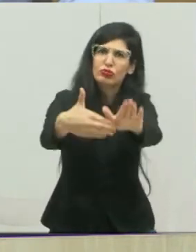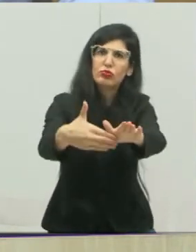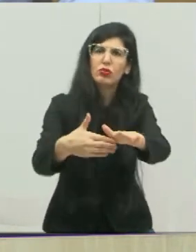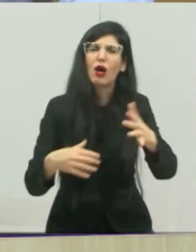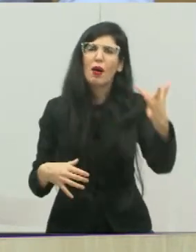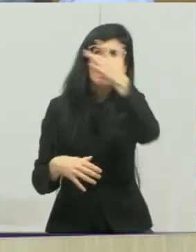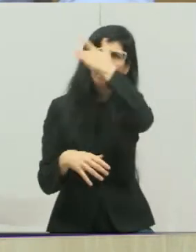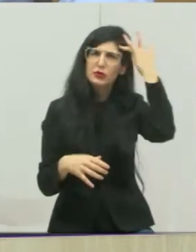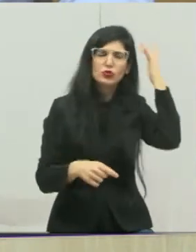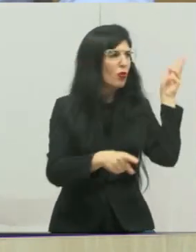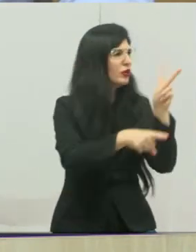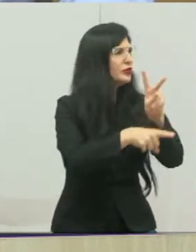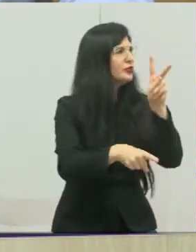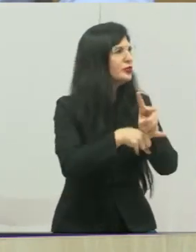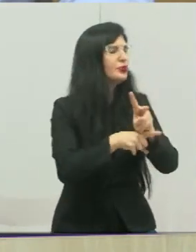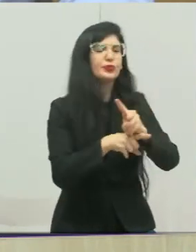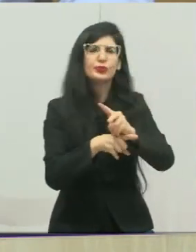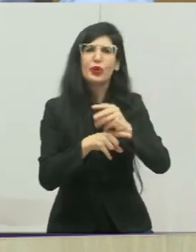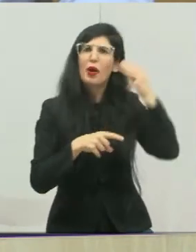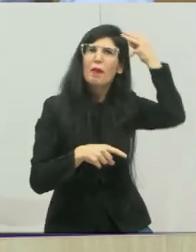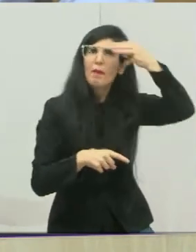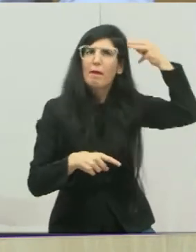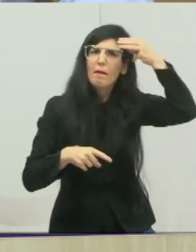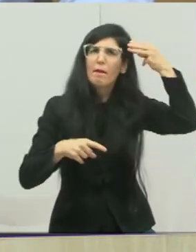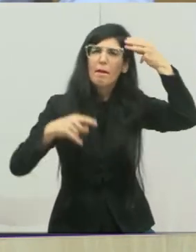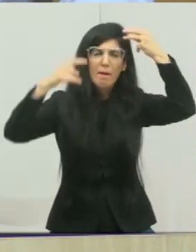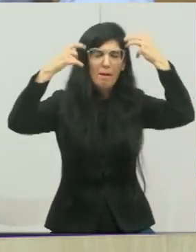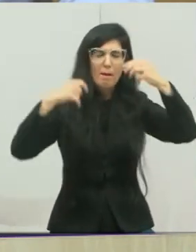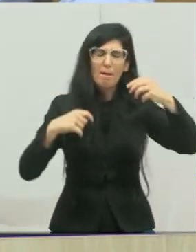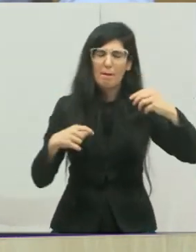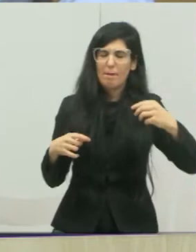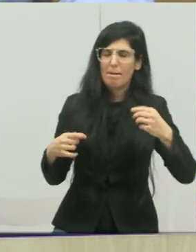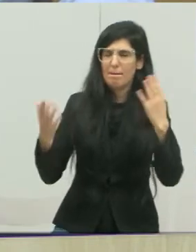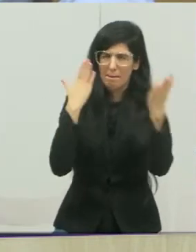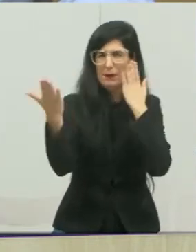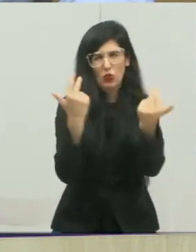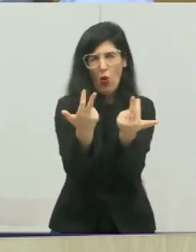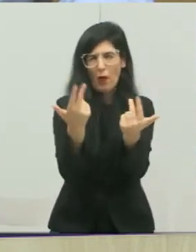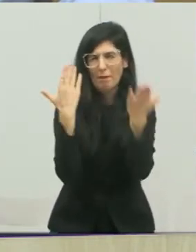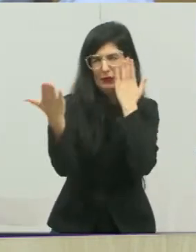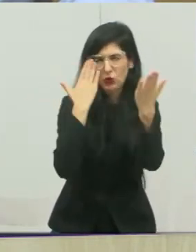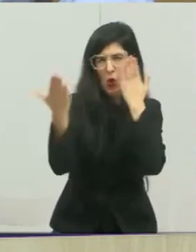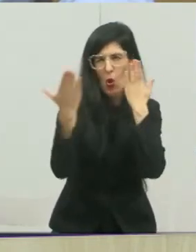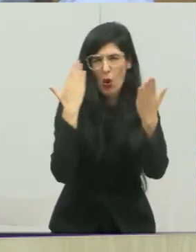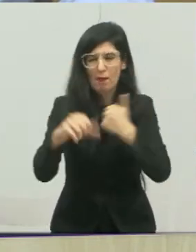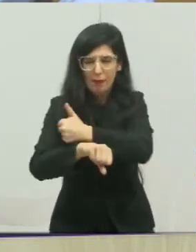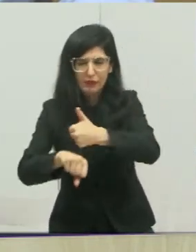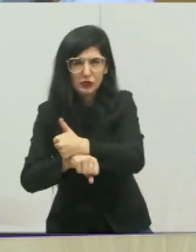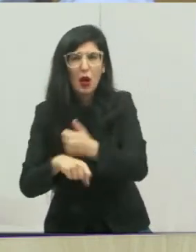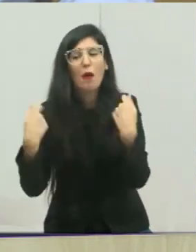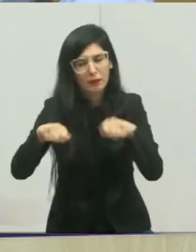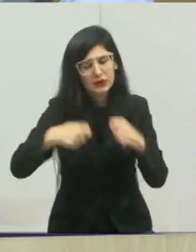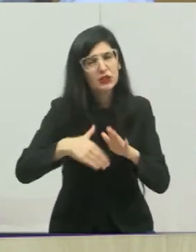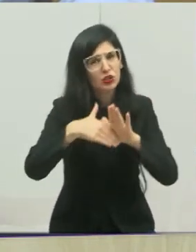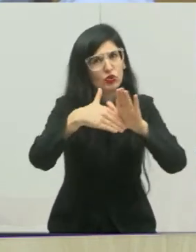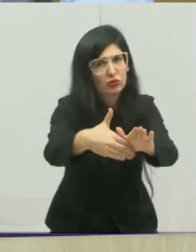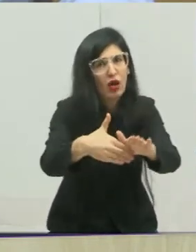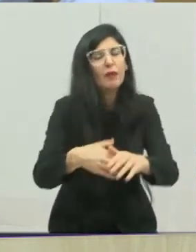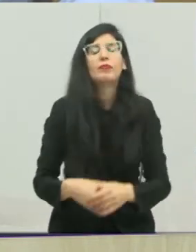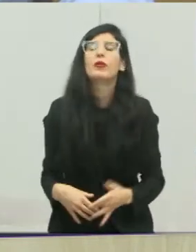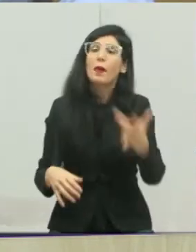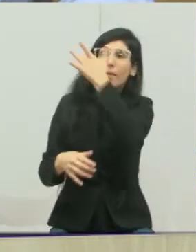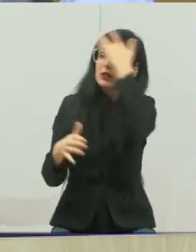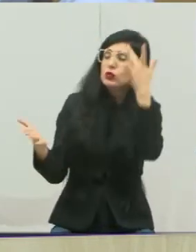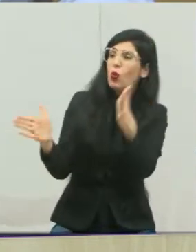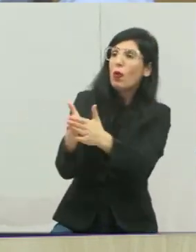Saúde, Desenvolvimento Econômico e Fundação Prolar da cidade, com o dever de resgatar as pessoas em situação de vulnerabilidade? Em caso positivo,